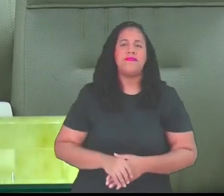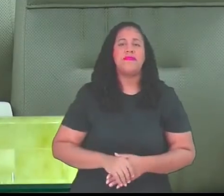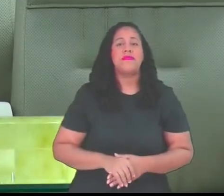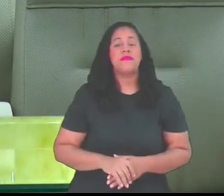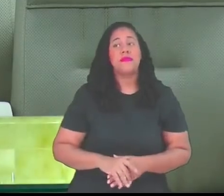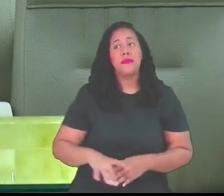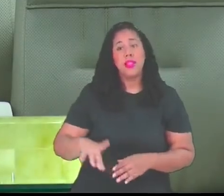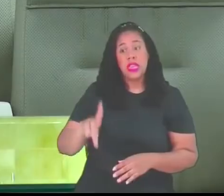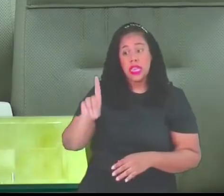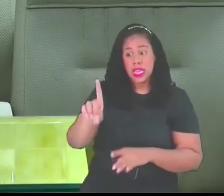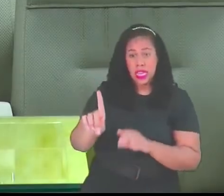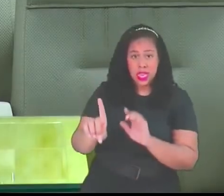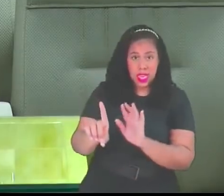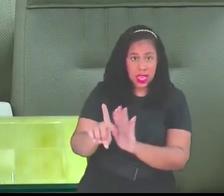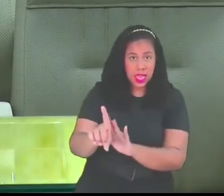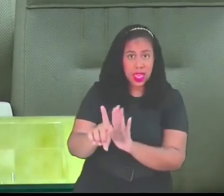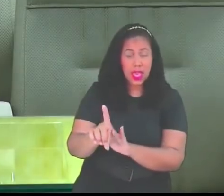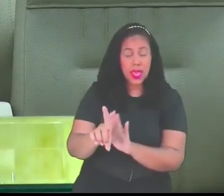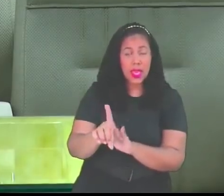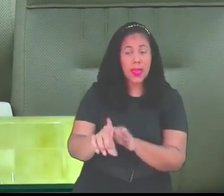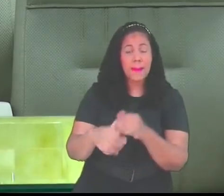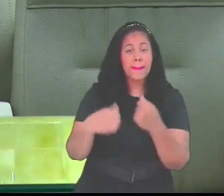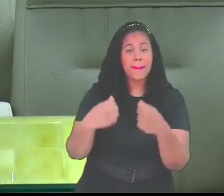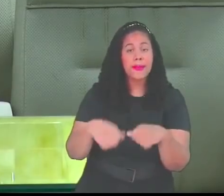E ele precisa externar